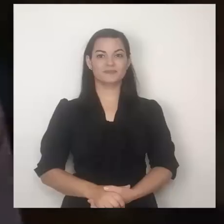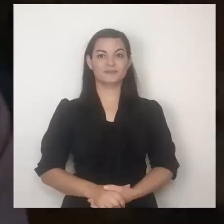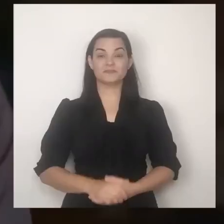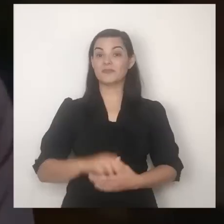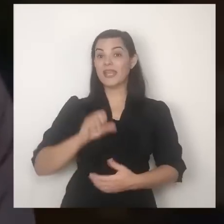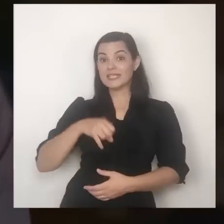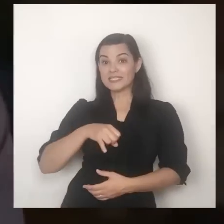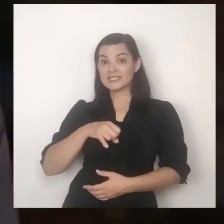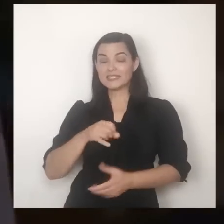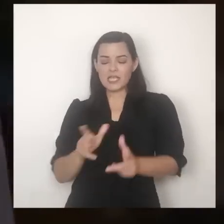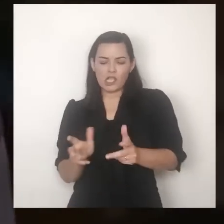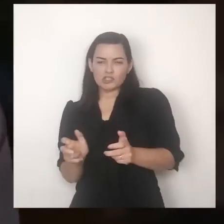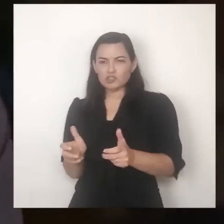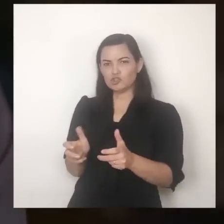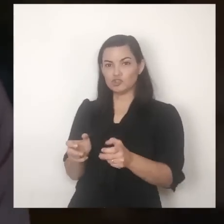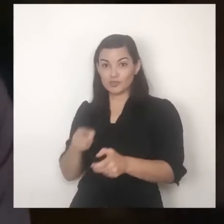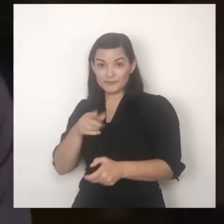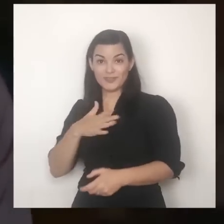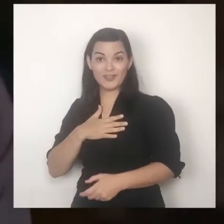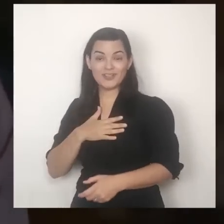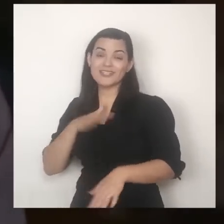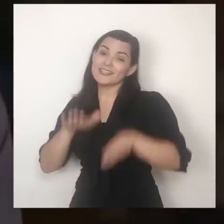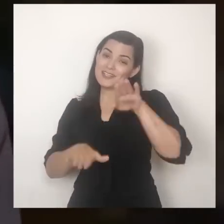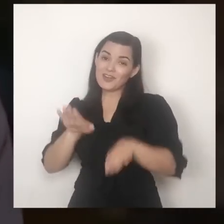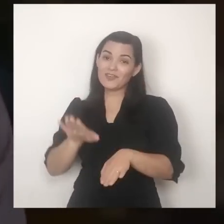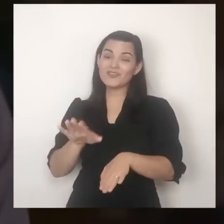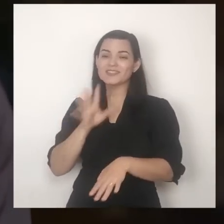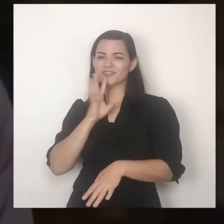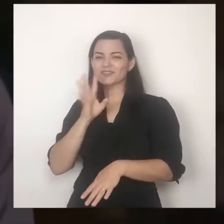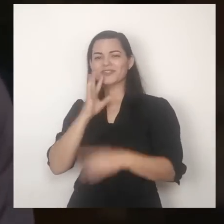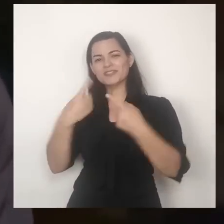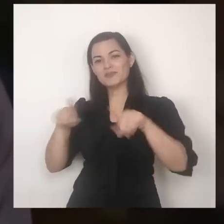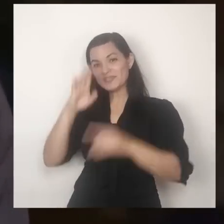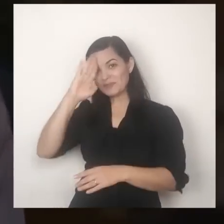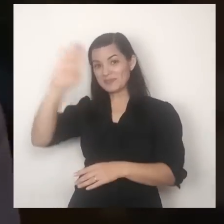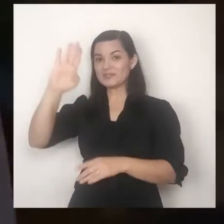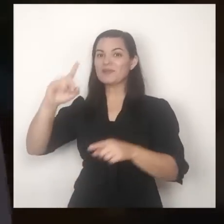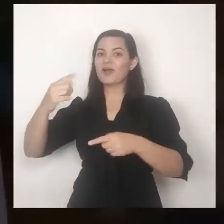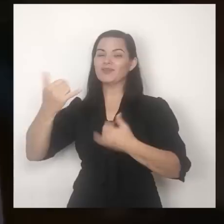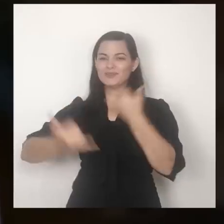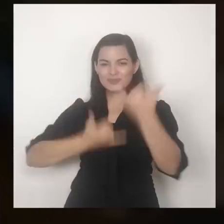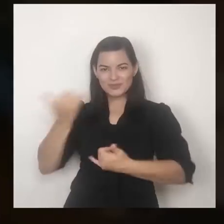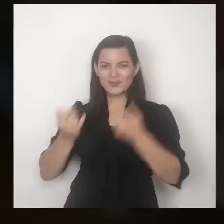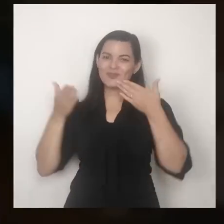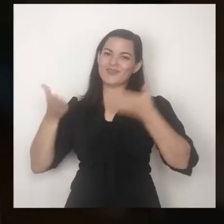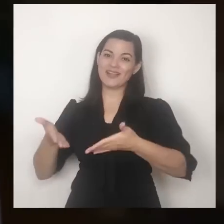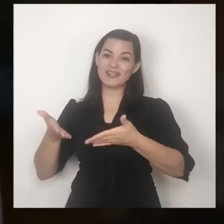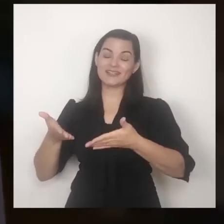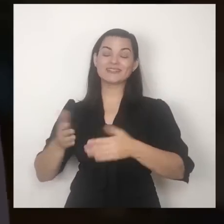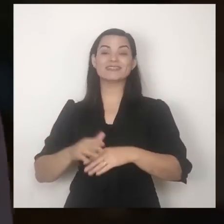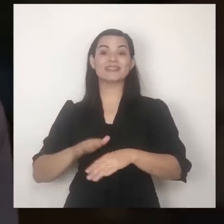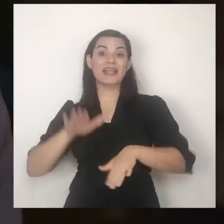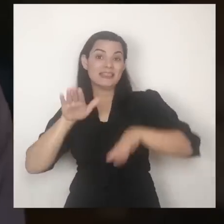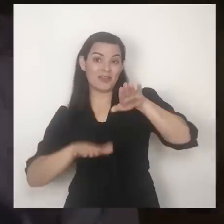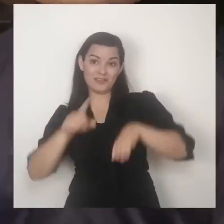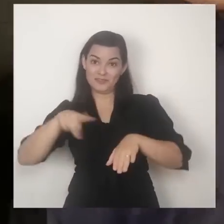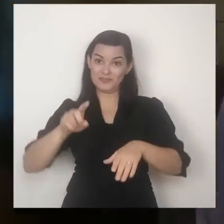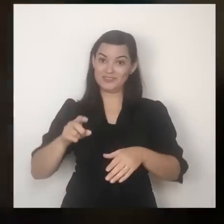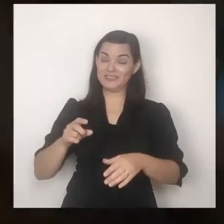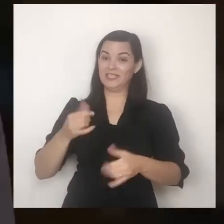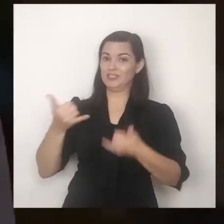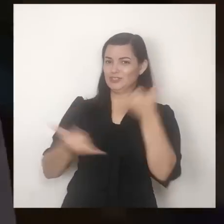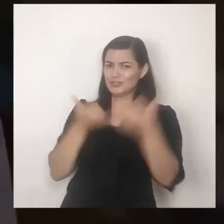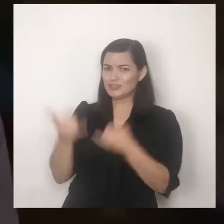Se você gosta de jogar, provavelmente conhece a música principal desse jogo. Isso significa que você pode estar jogando demais,